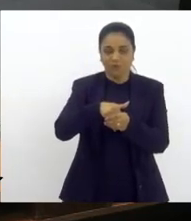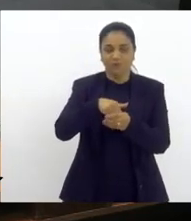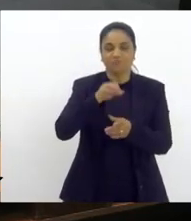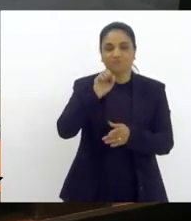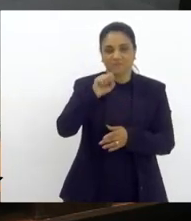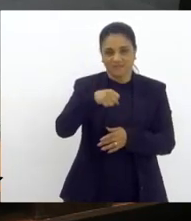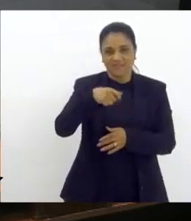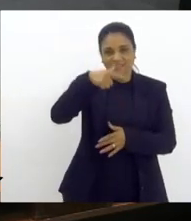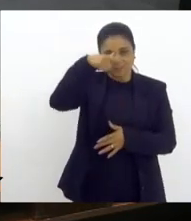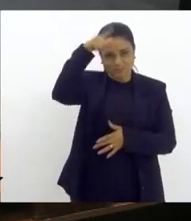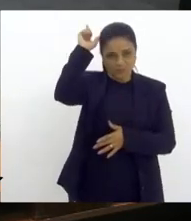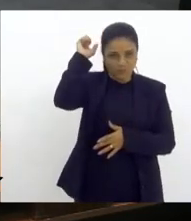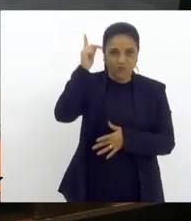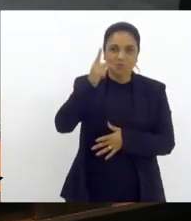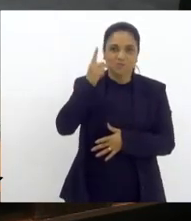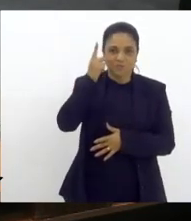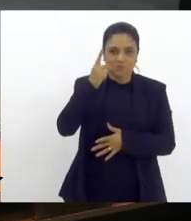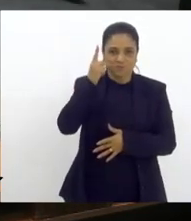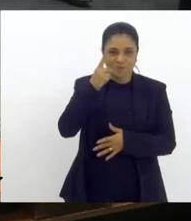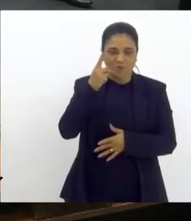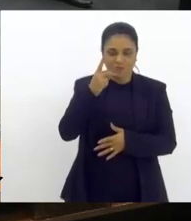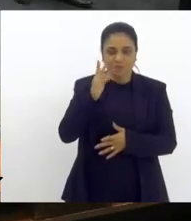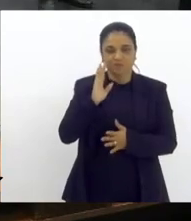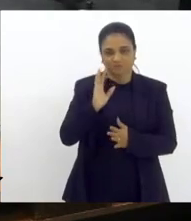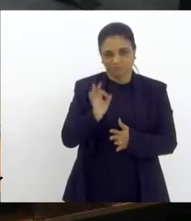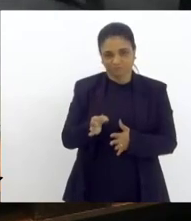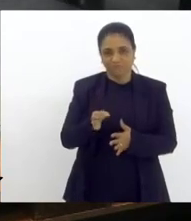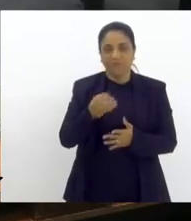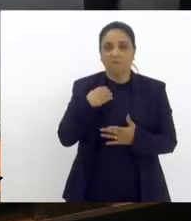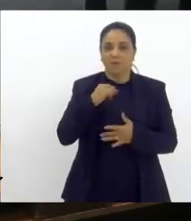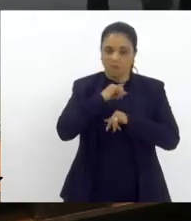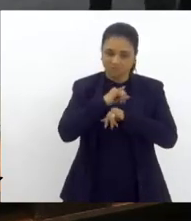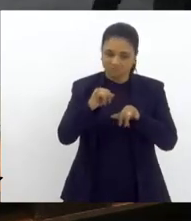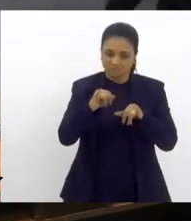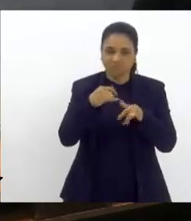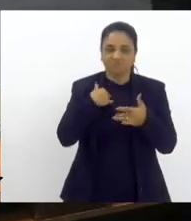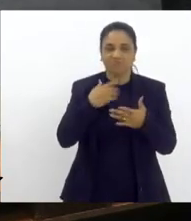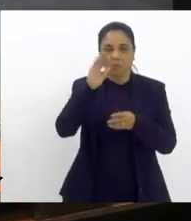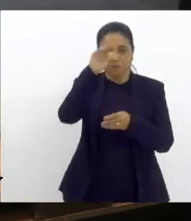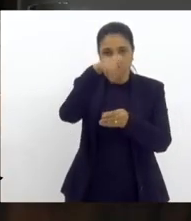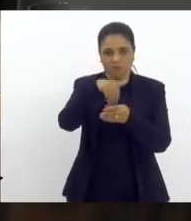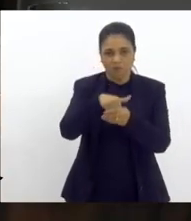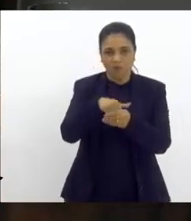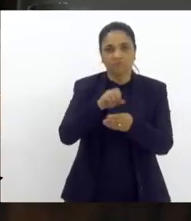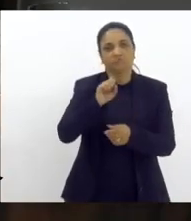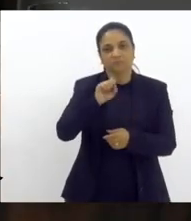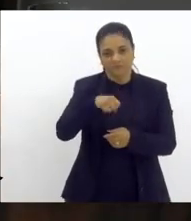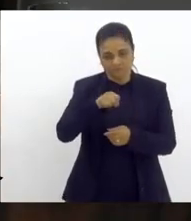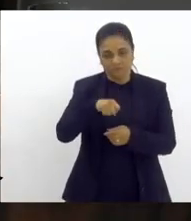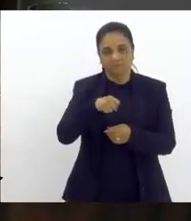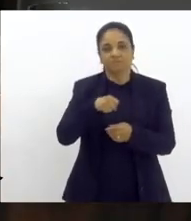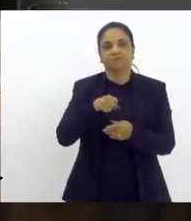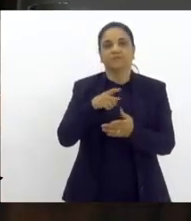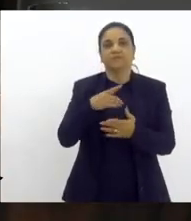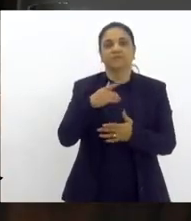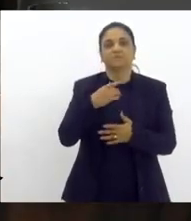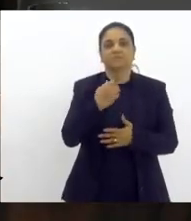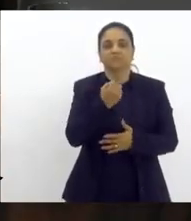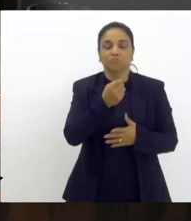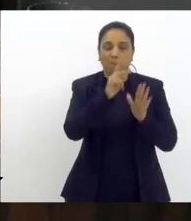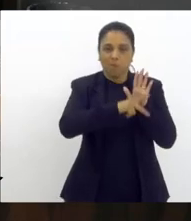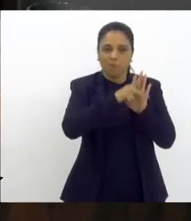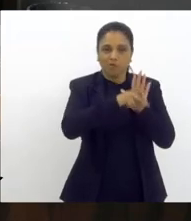do MST consignado o deputado e eu já declaro meu voto sim ao projeto de resolução 13 de